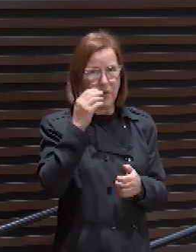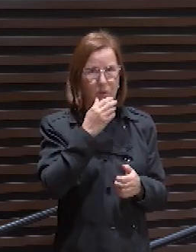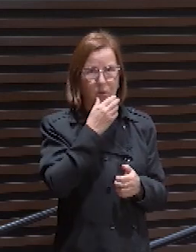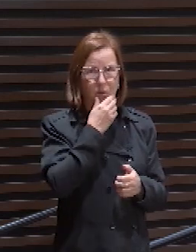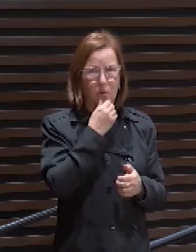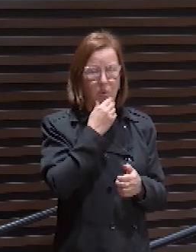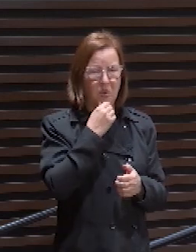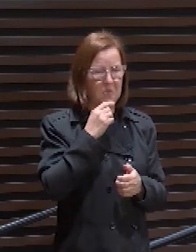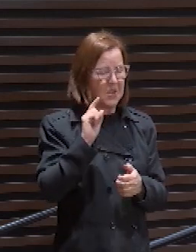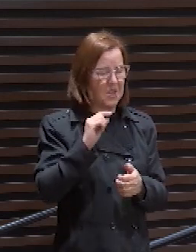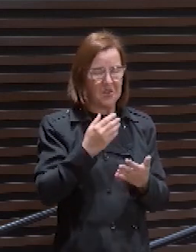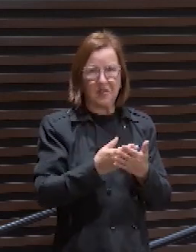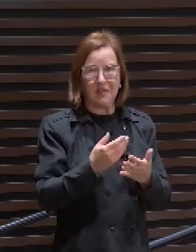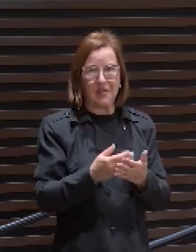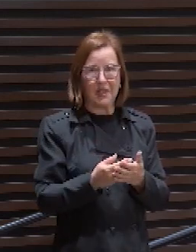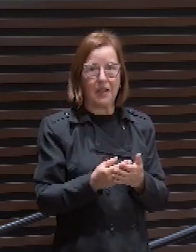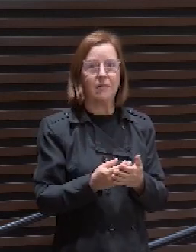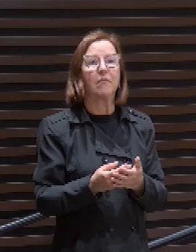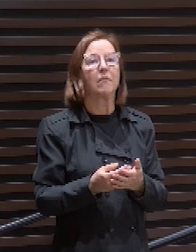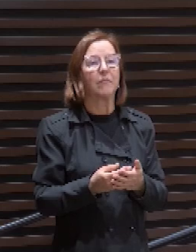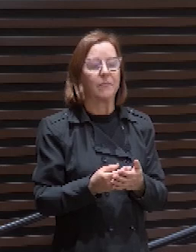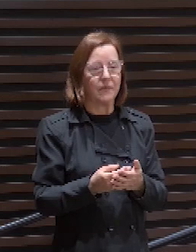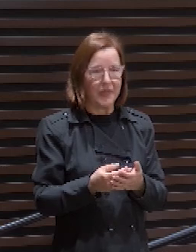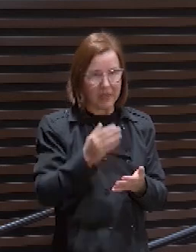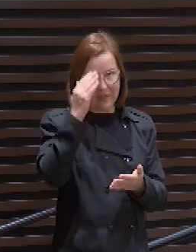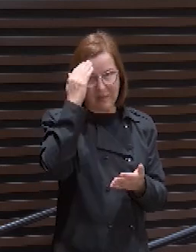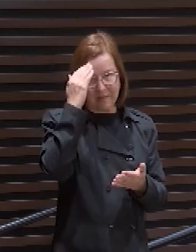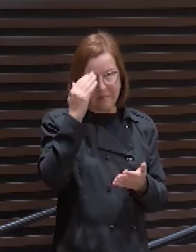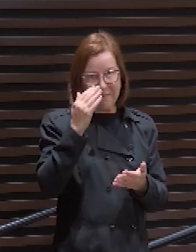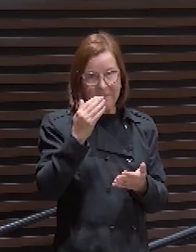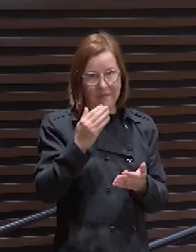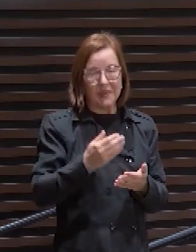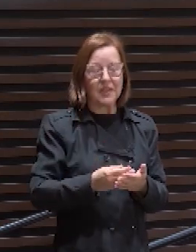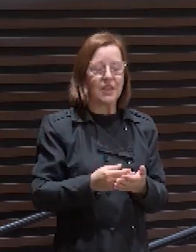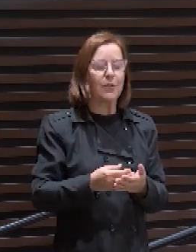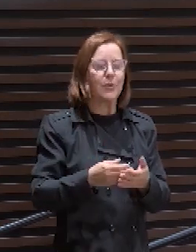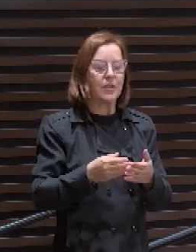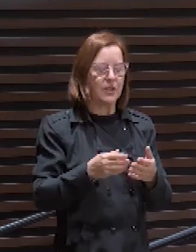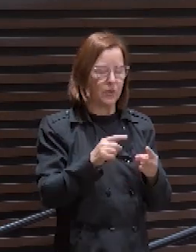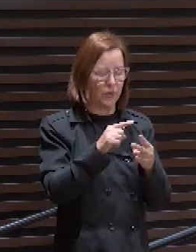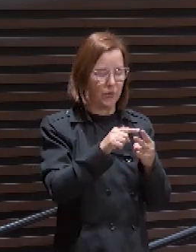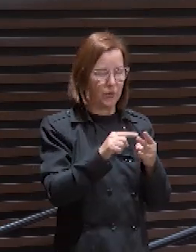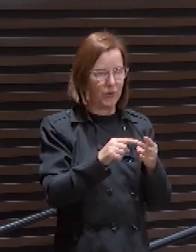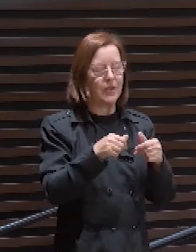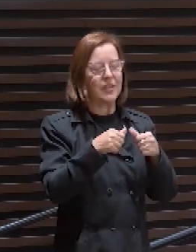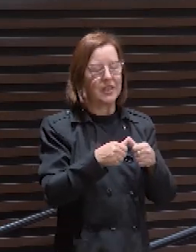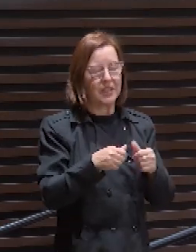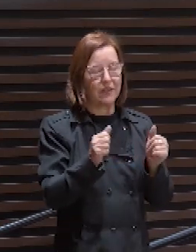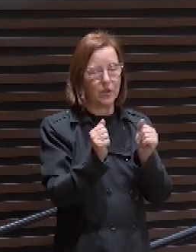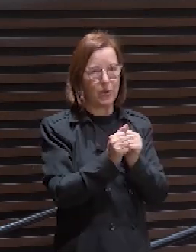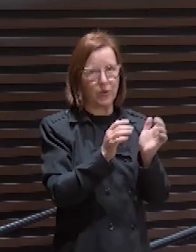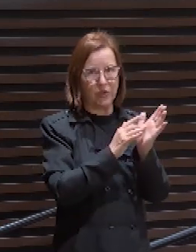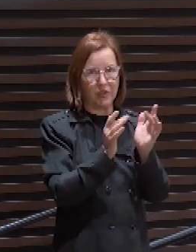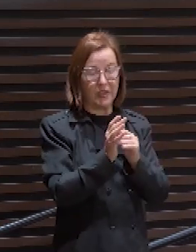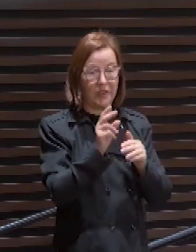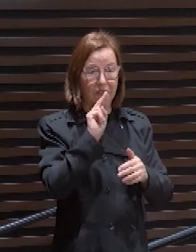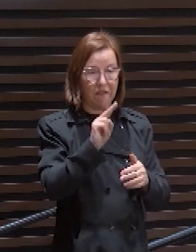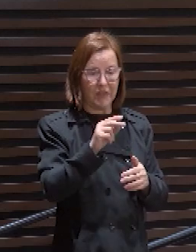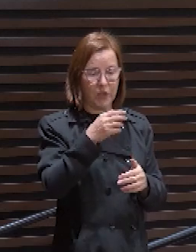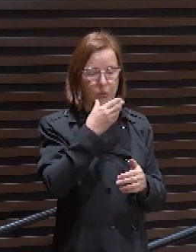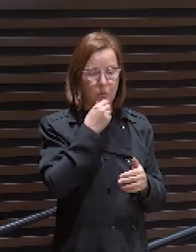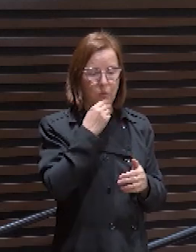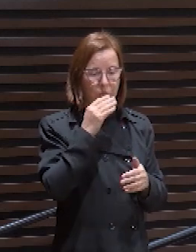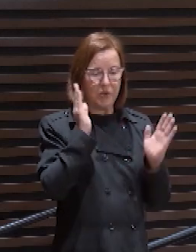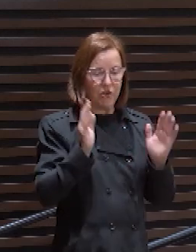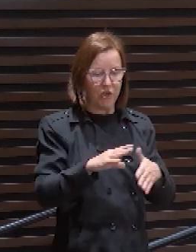e reconheceram que haviam eles estado com Jesus. Vendo com eles o homem que fora curado, nada tinham